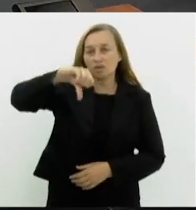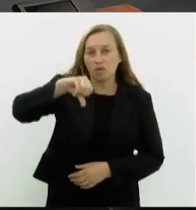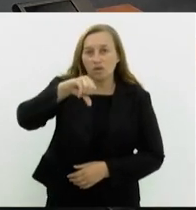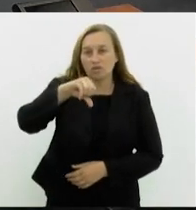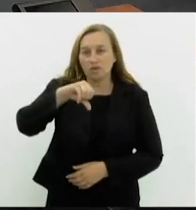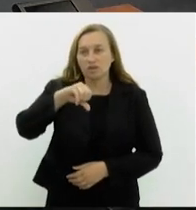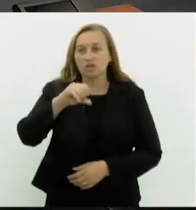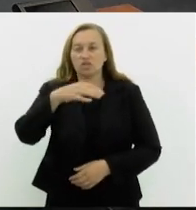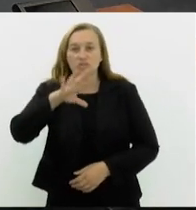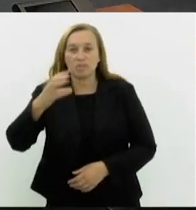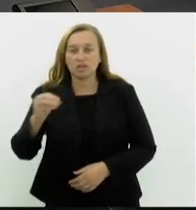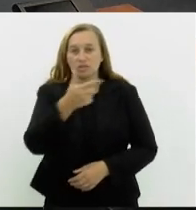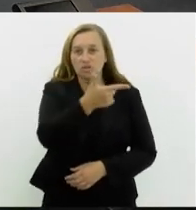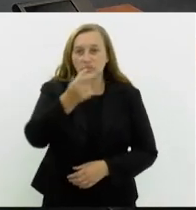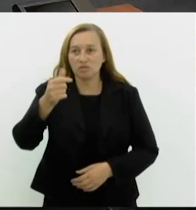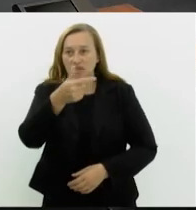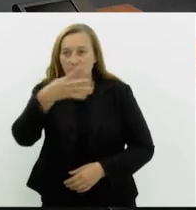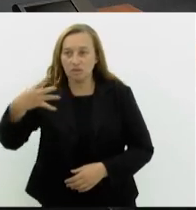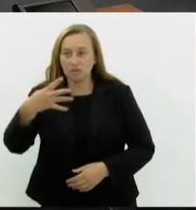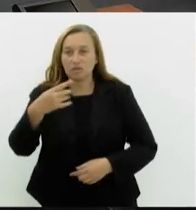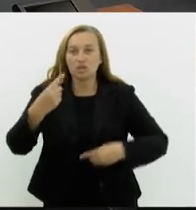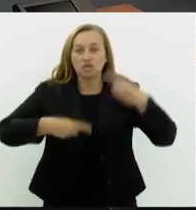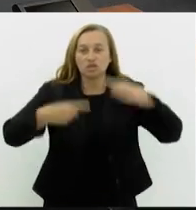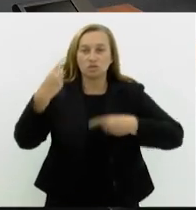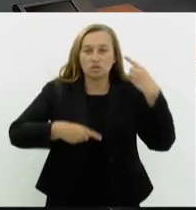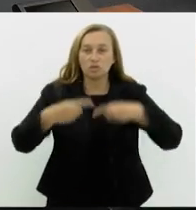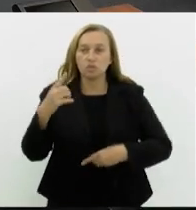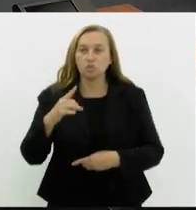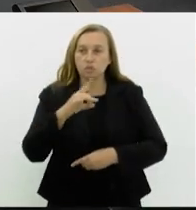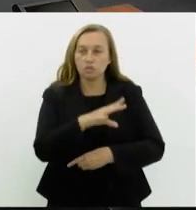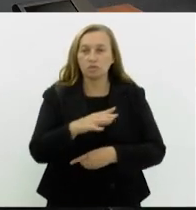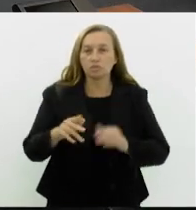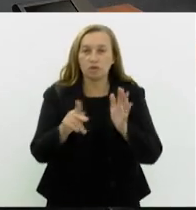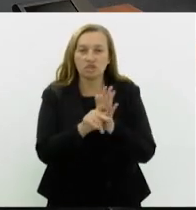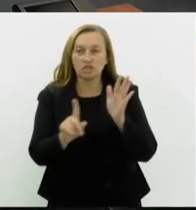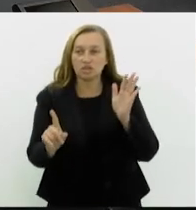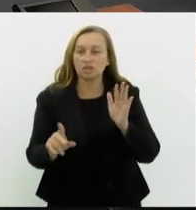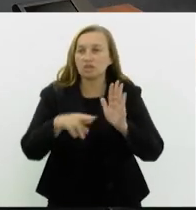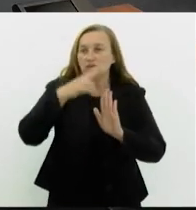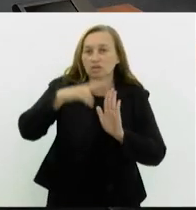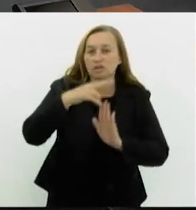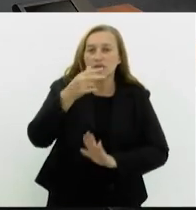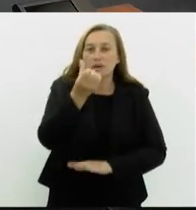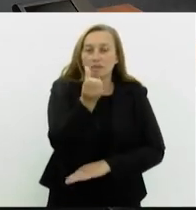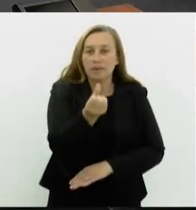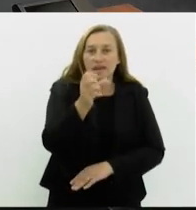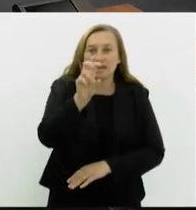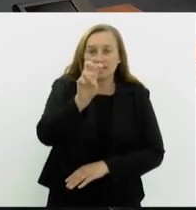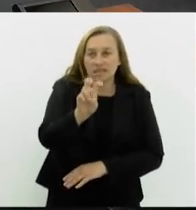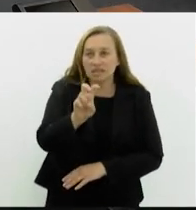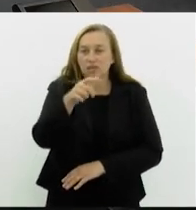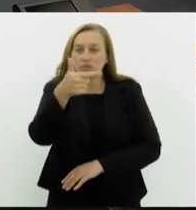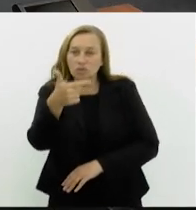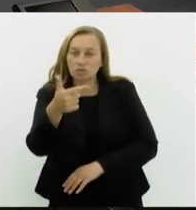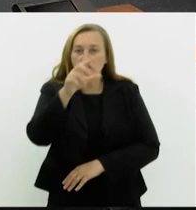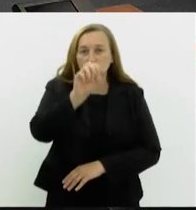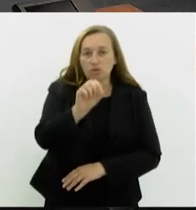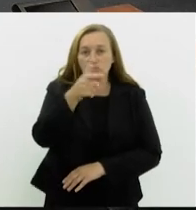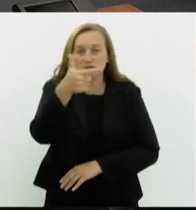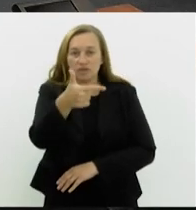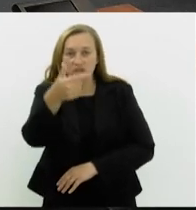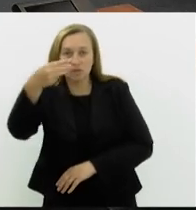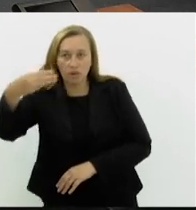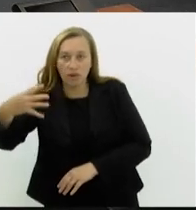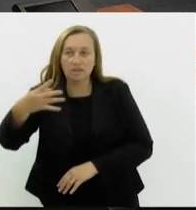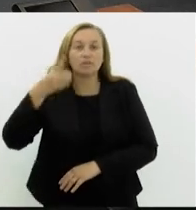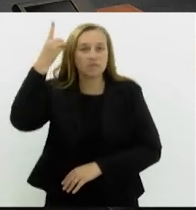março de 2024, em regime de urgência em discussão única. Projeto de resolução 652 de 2024, de autoria